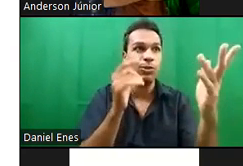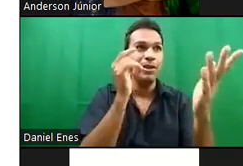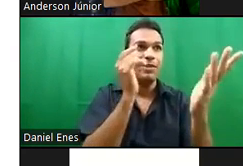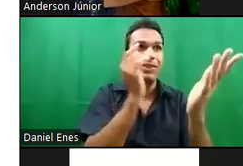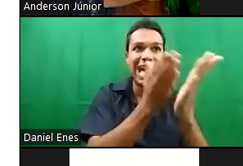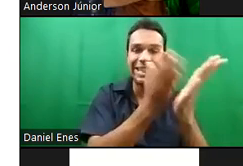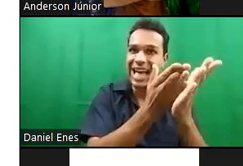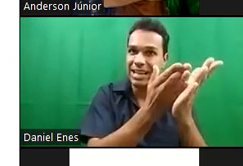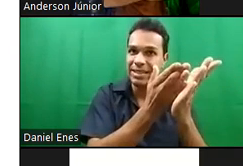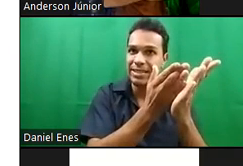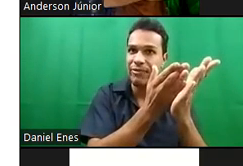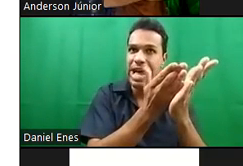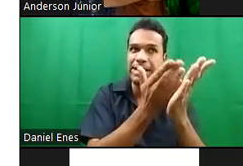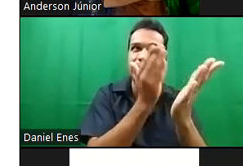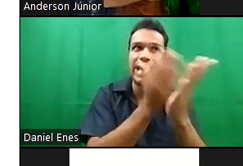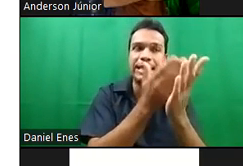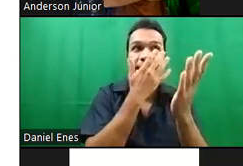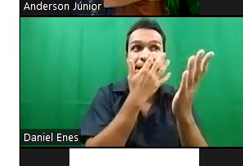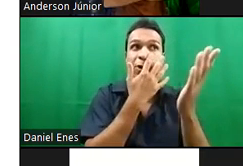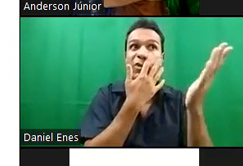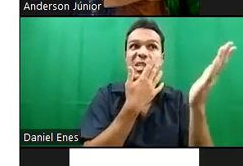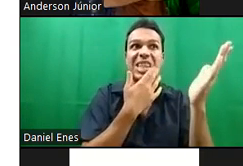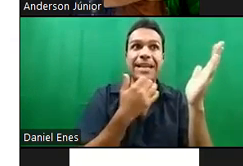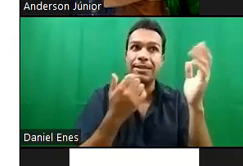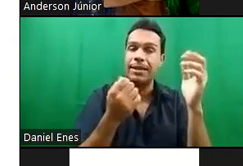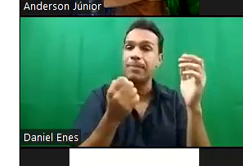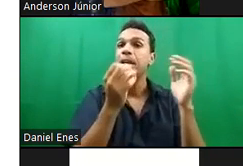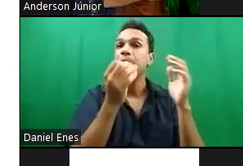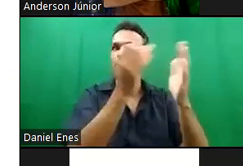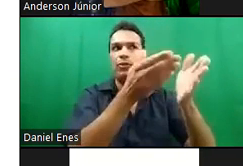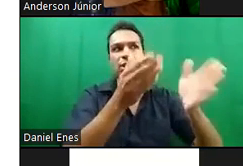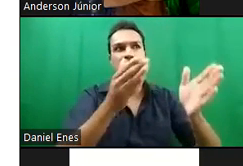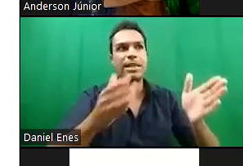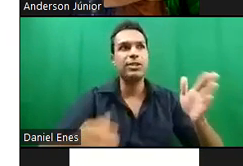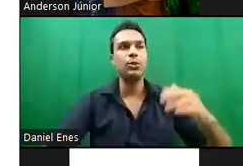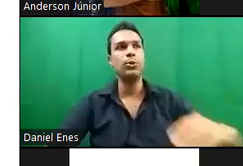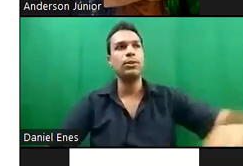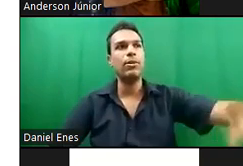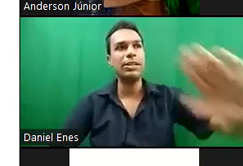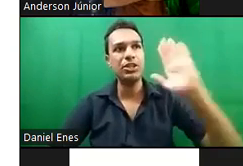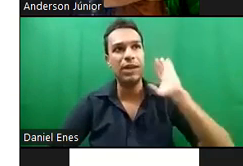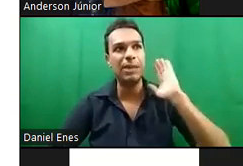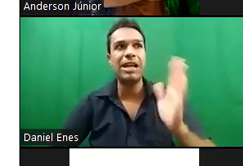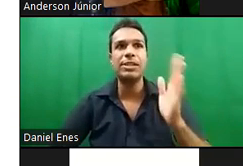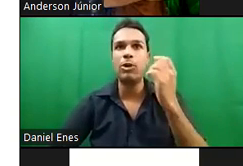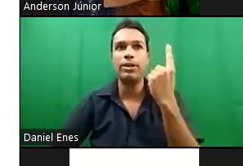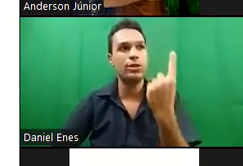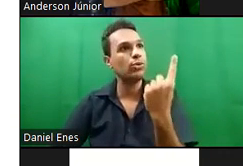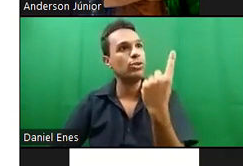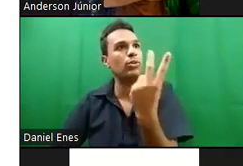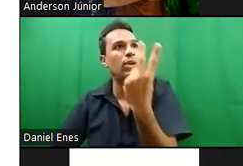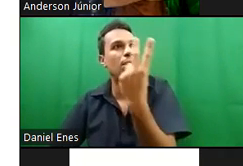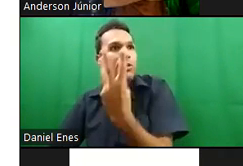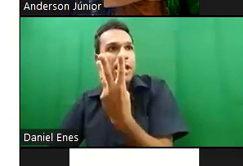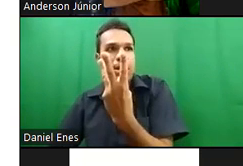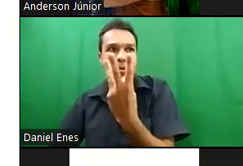advérbio, na análise da frase, é análise morfossintáxica. E eu vou falar sobre essa estrutura. Então, a gente fala mais na ordem